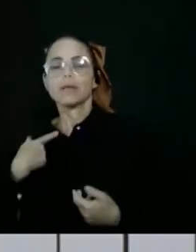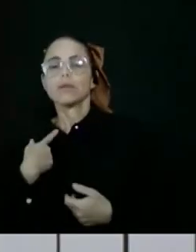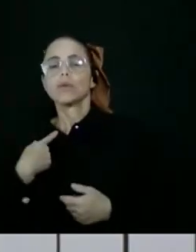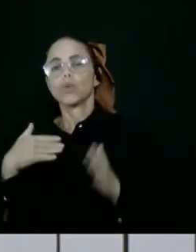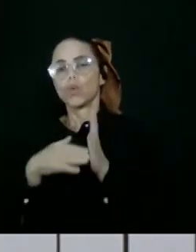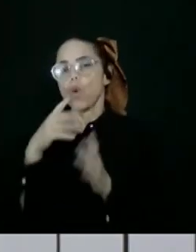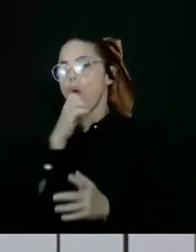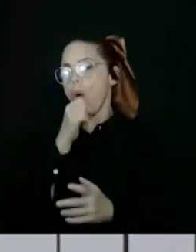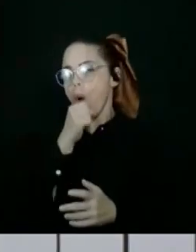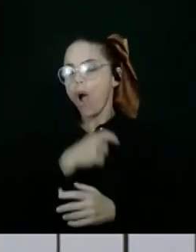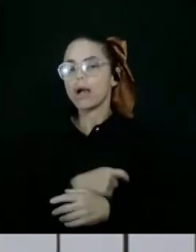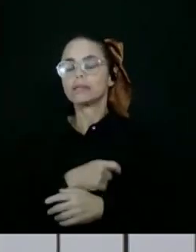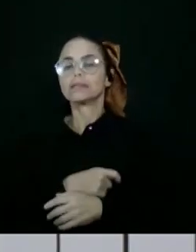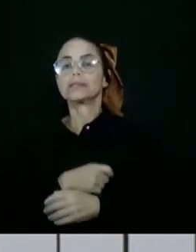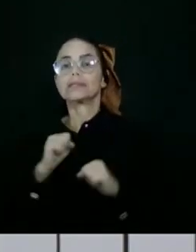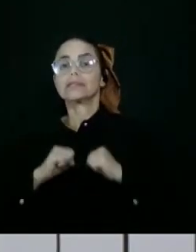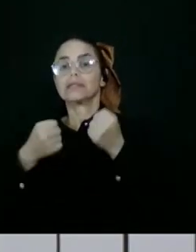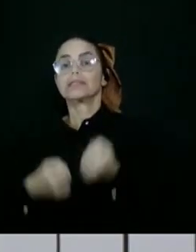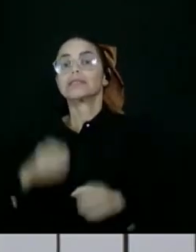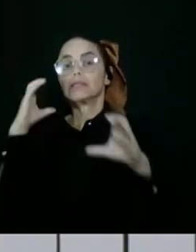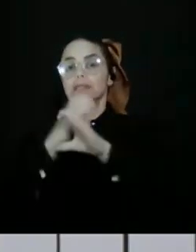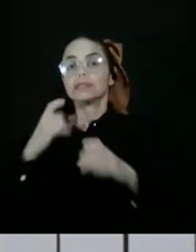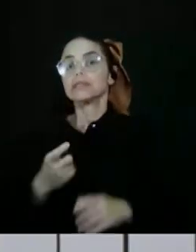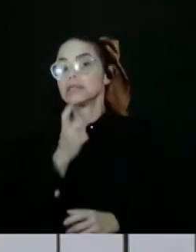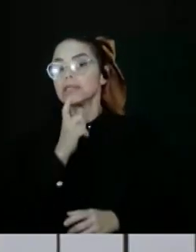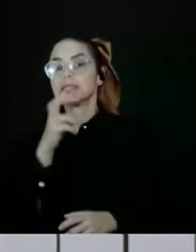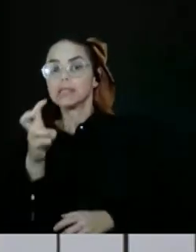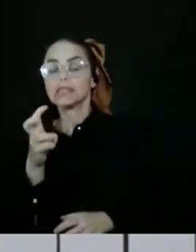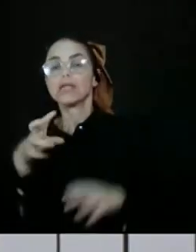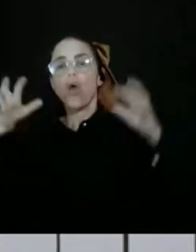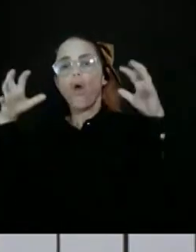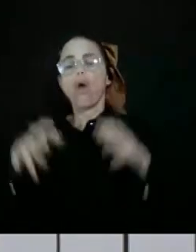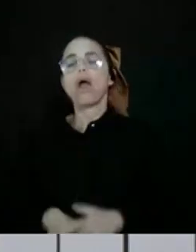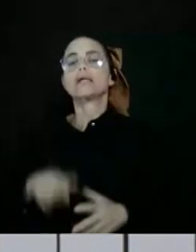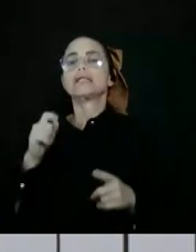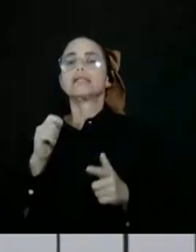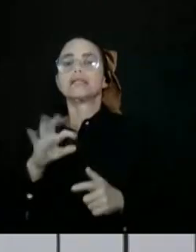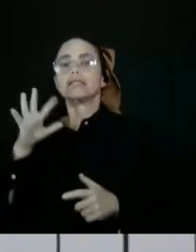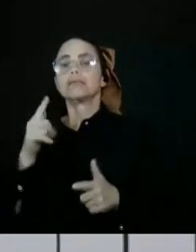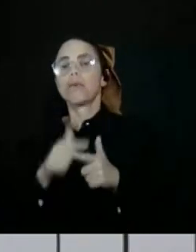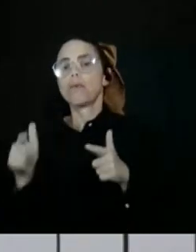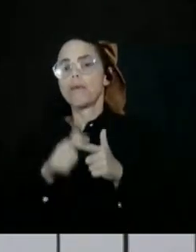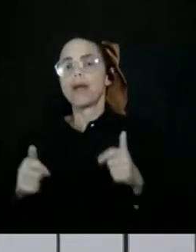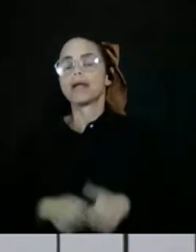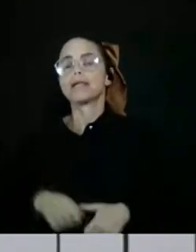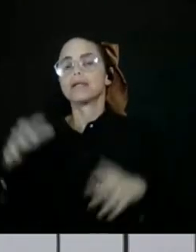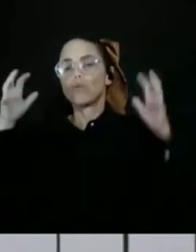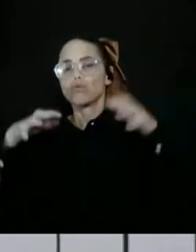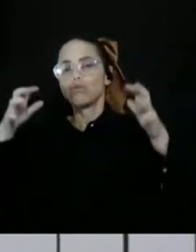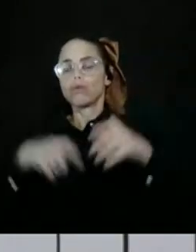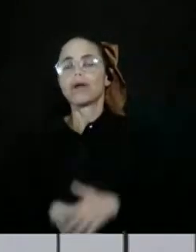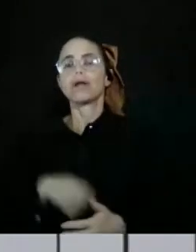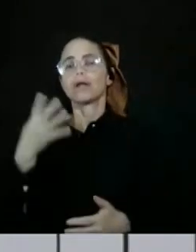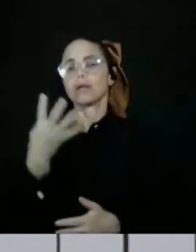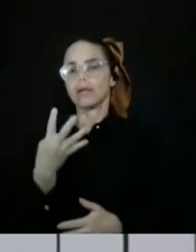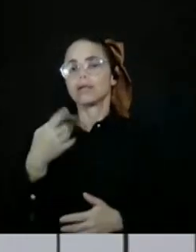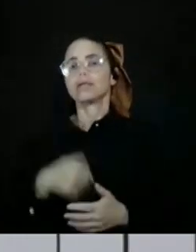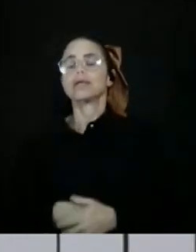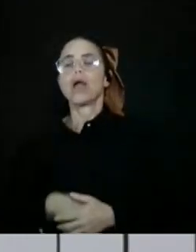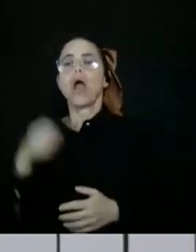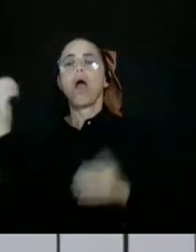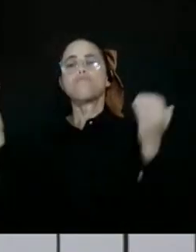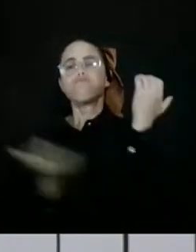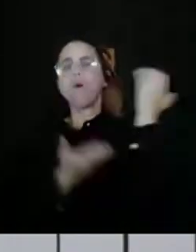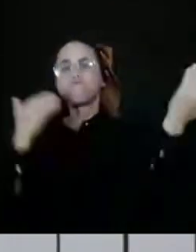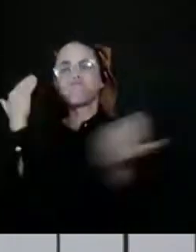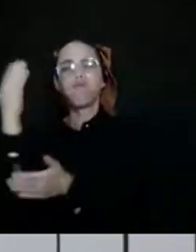Defesa Civil de Campinas registrou 5 ocorrências relacionadas às chuvas aqui na cidade. Foram 4 quedas de árvores,